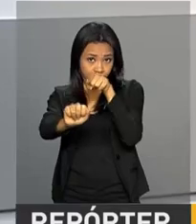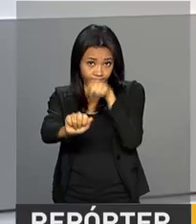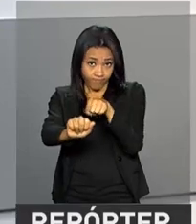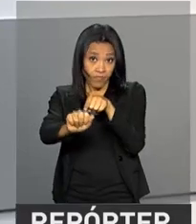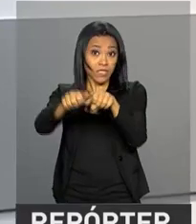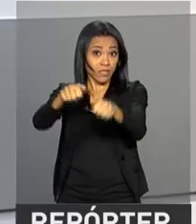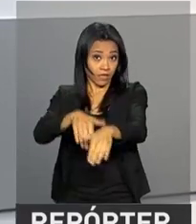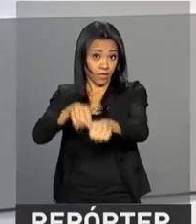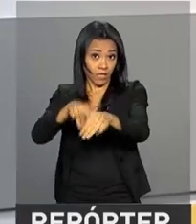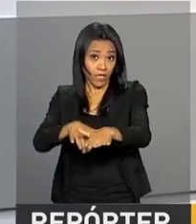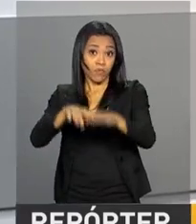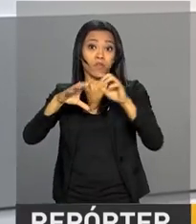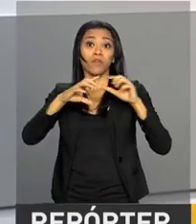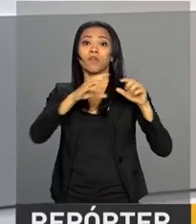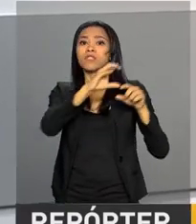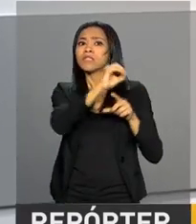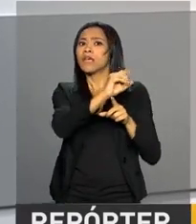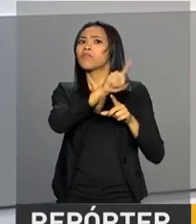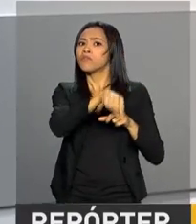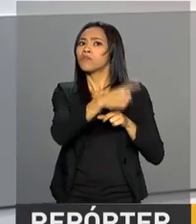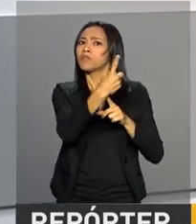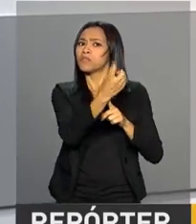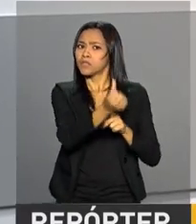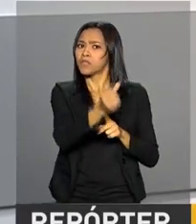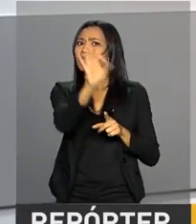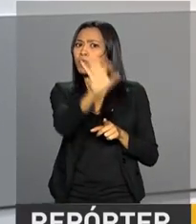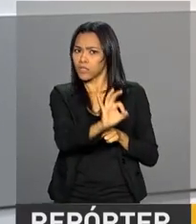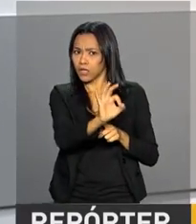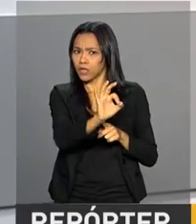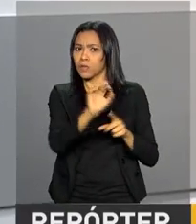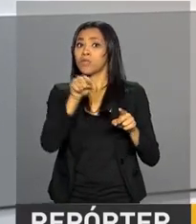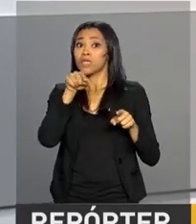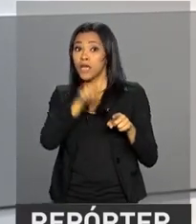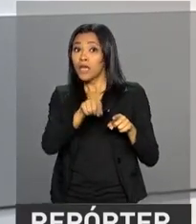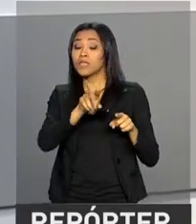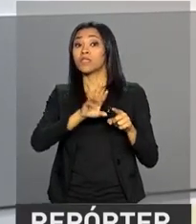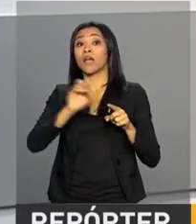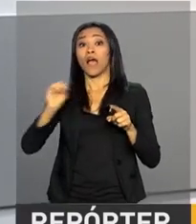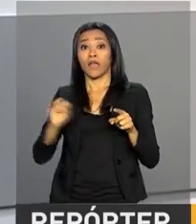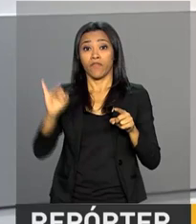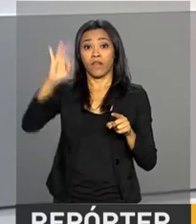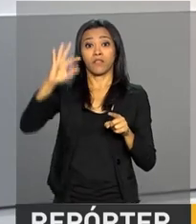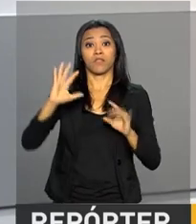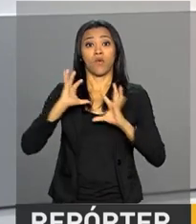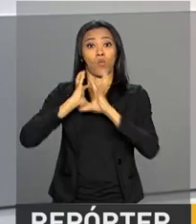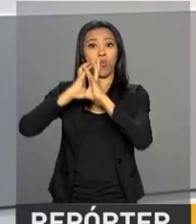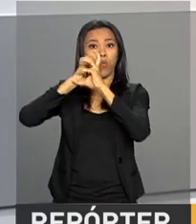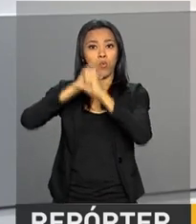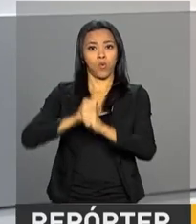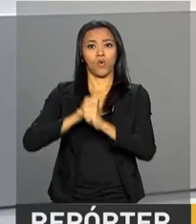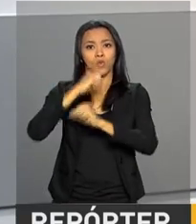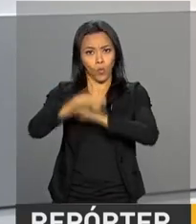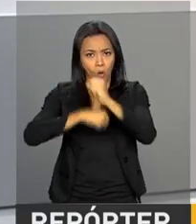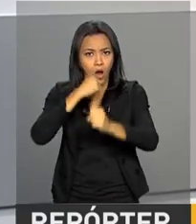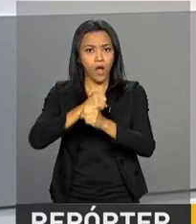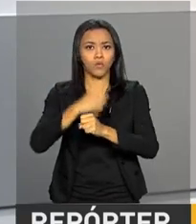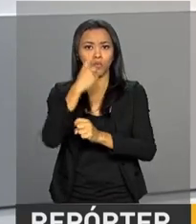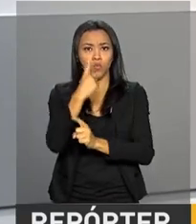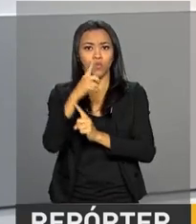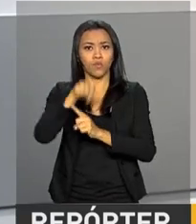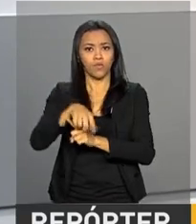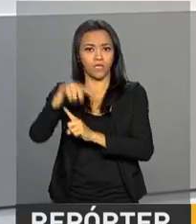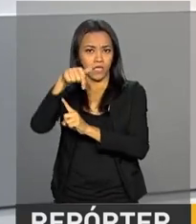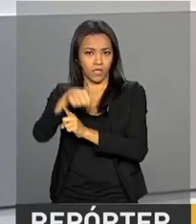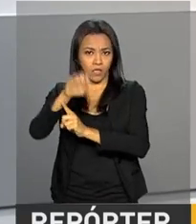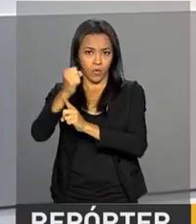de setembro ficou em 0,16%. Com o resultado, a inflação oficial acumulou no ano